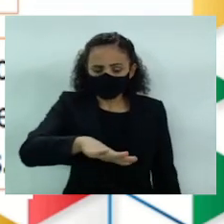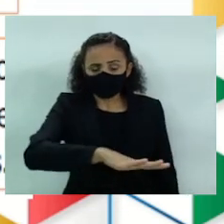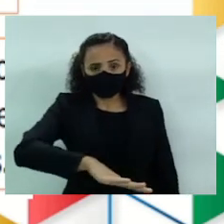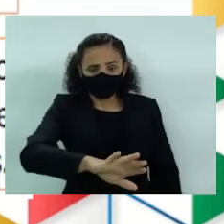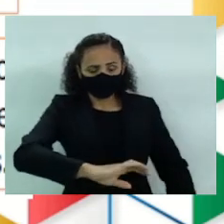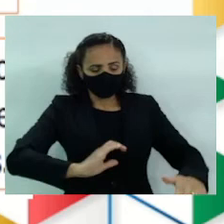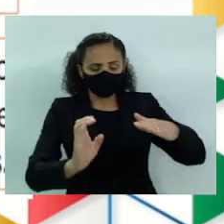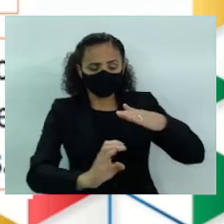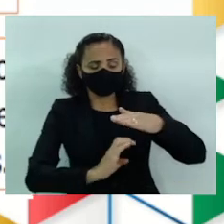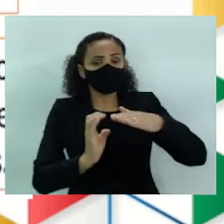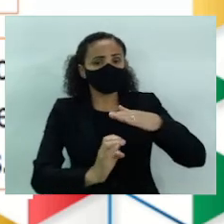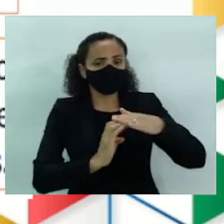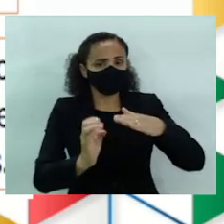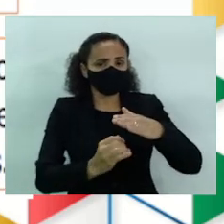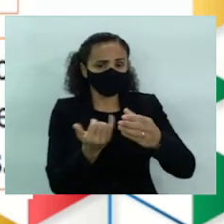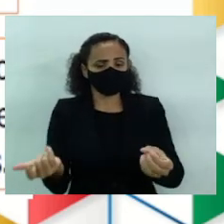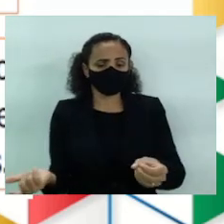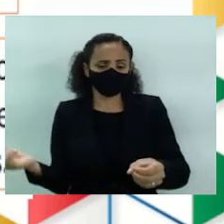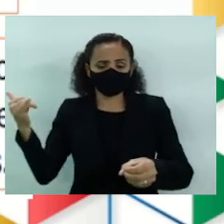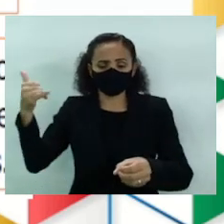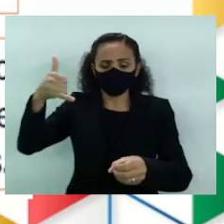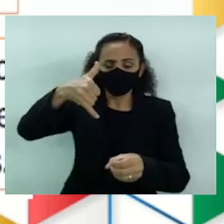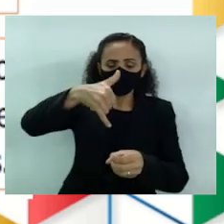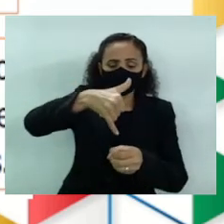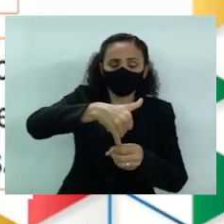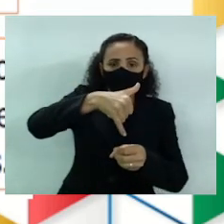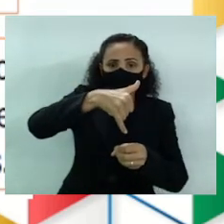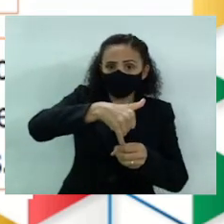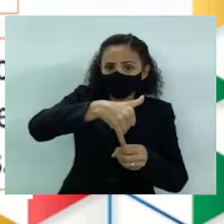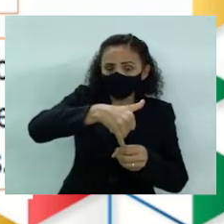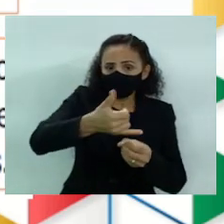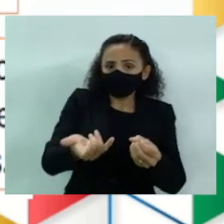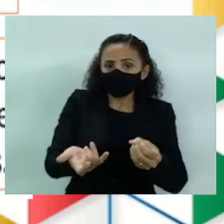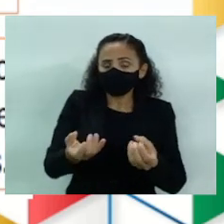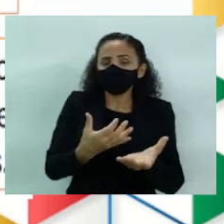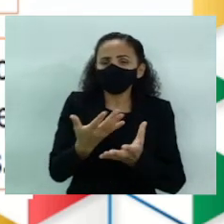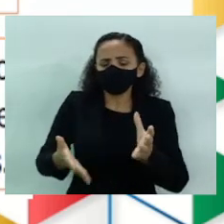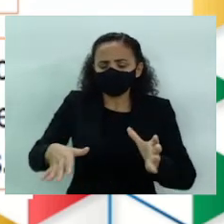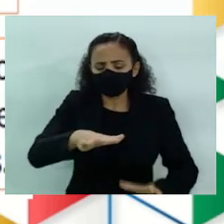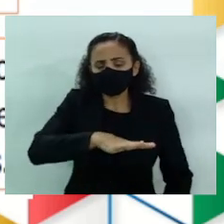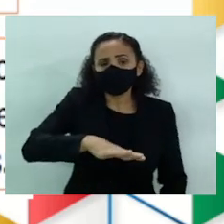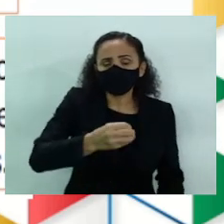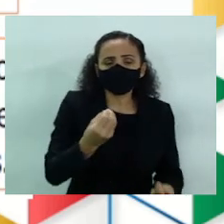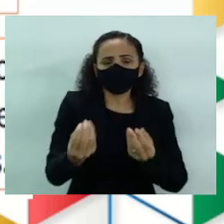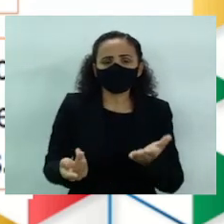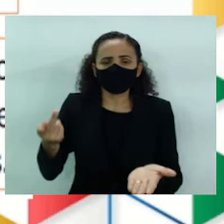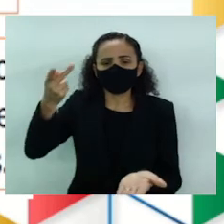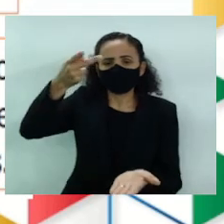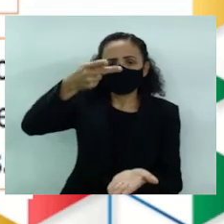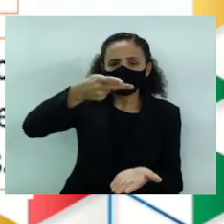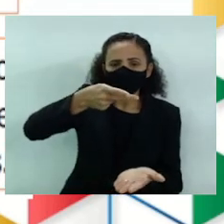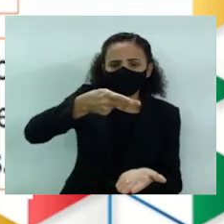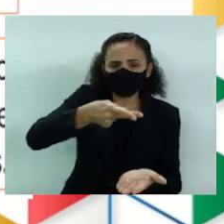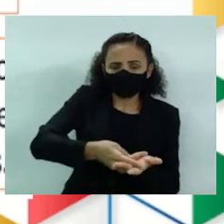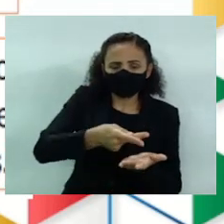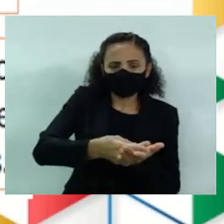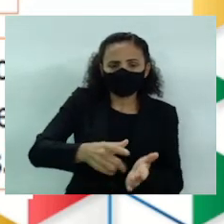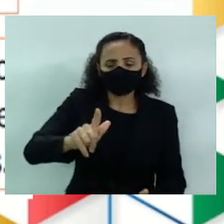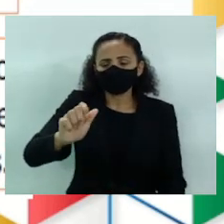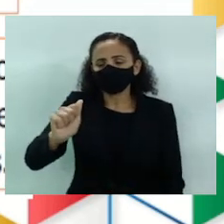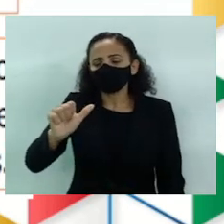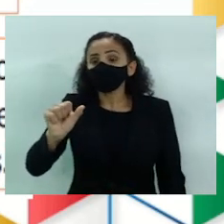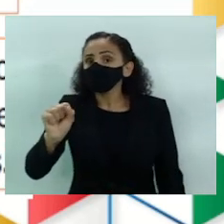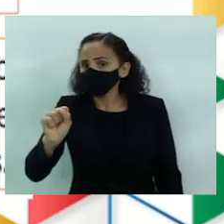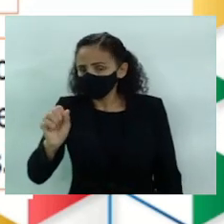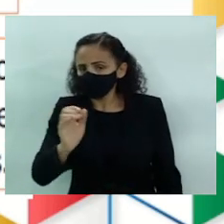termoelétricas queimam combustíveis como o diesel e o carvão. Esta queima é a fonte do carbono, essa é o gás carbônico e